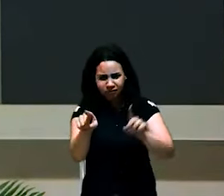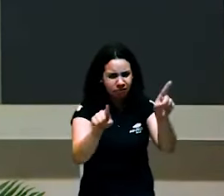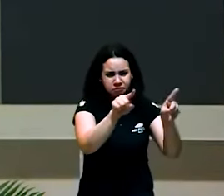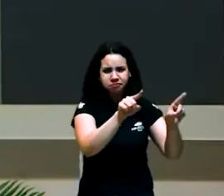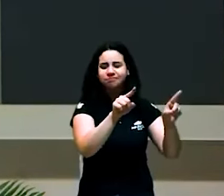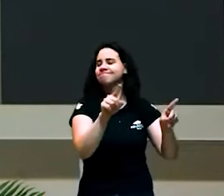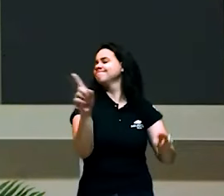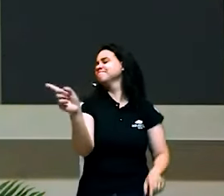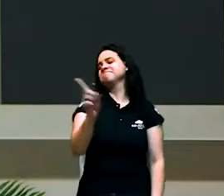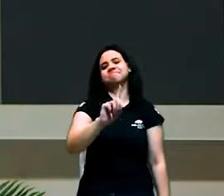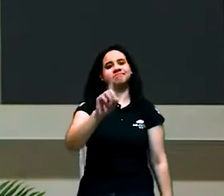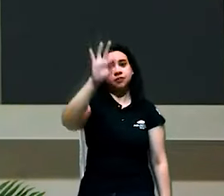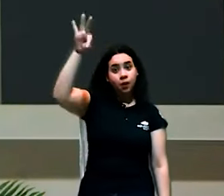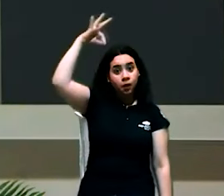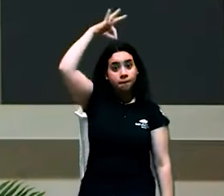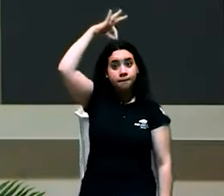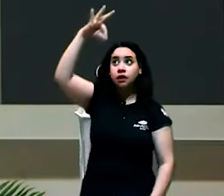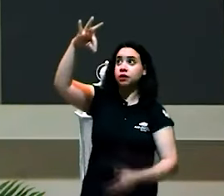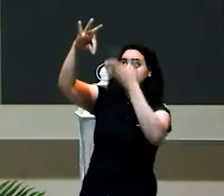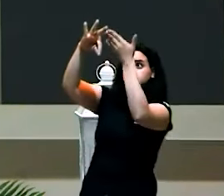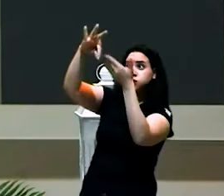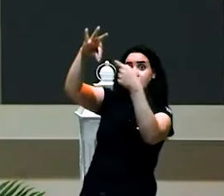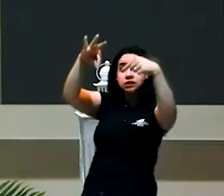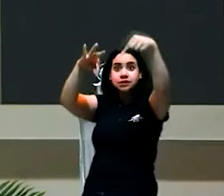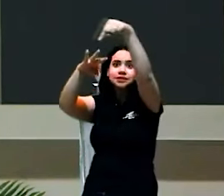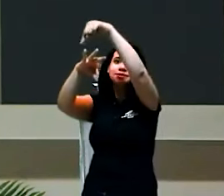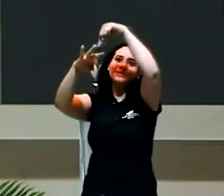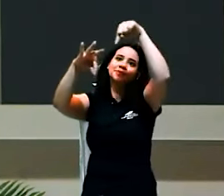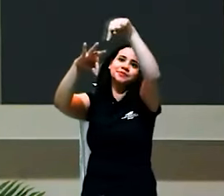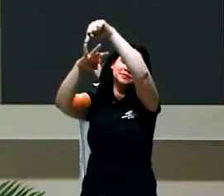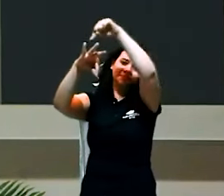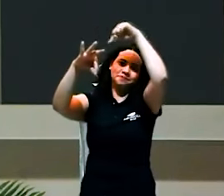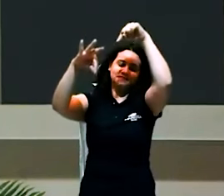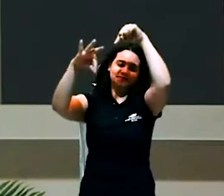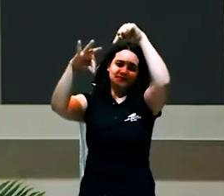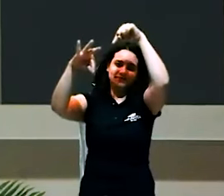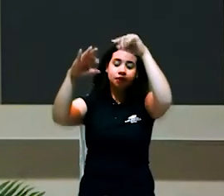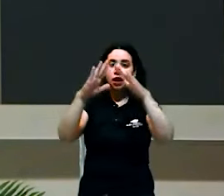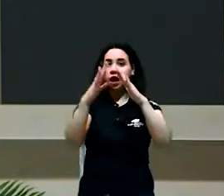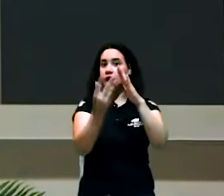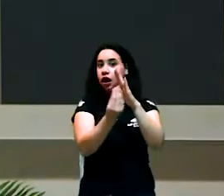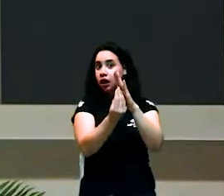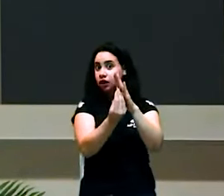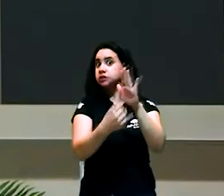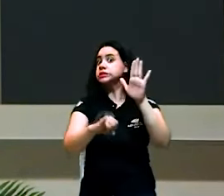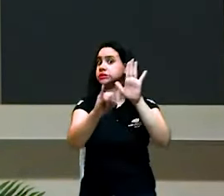sou santo e quero santidade e quero que a igreja tenha identidade comigo. E quando